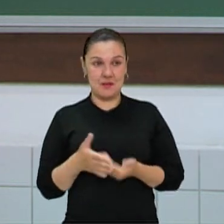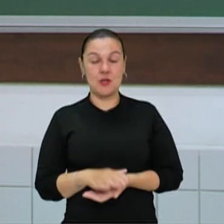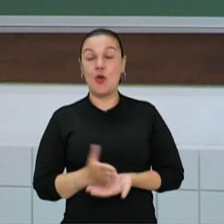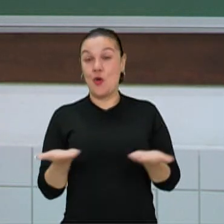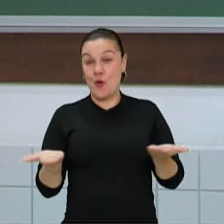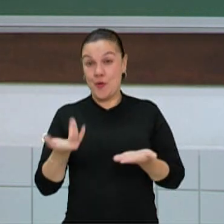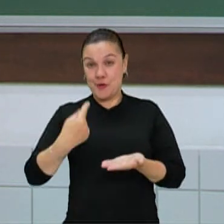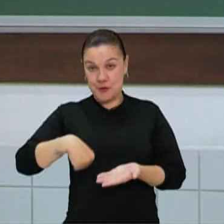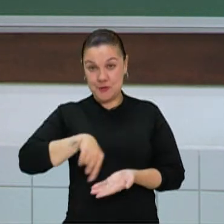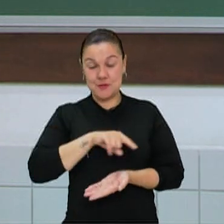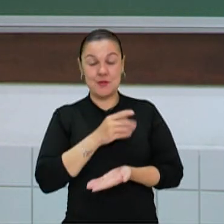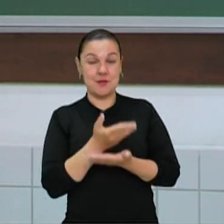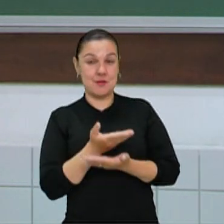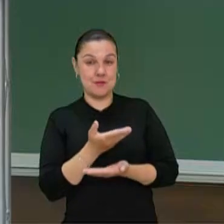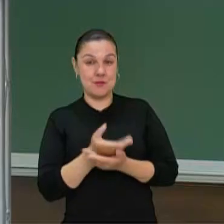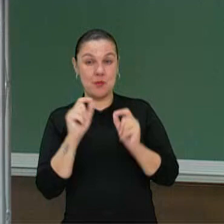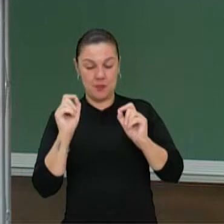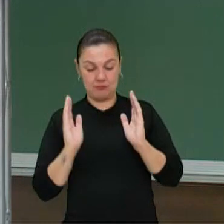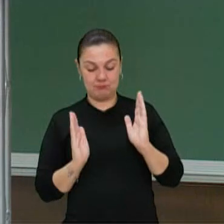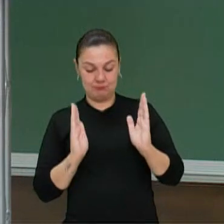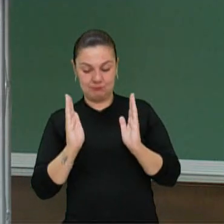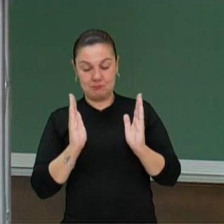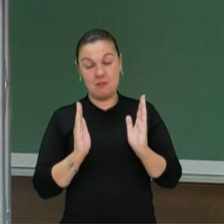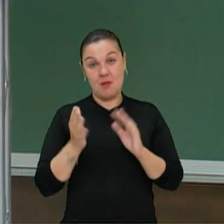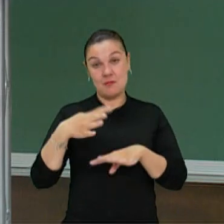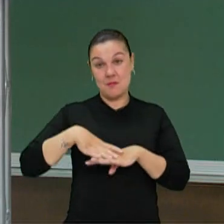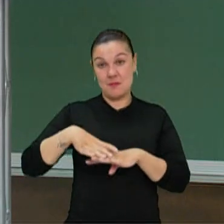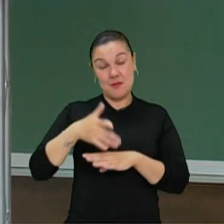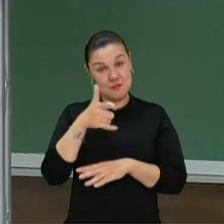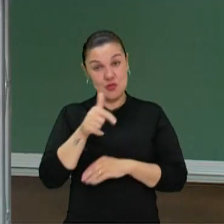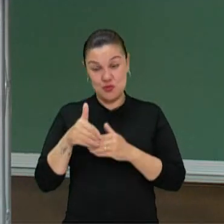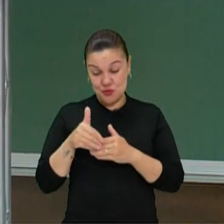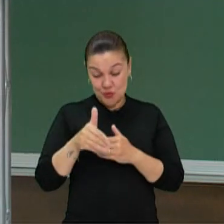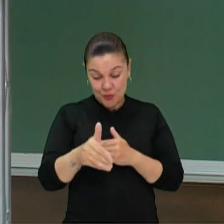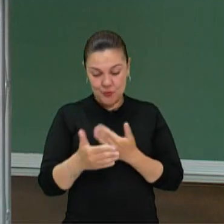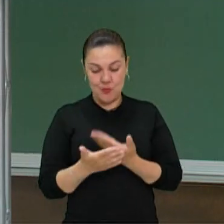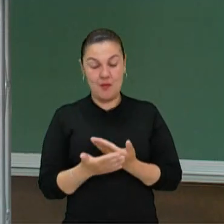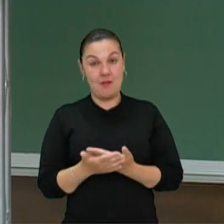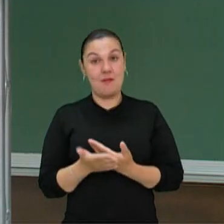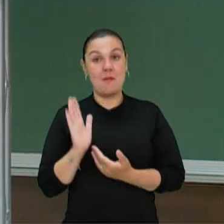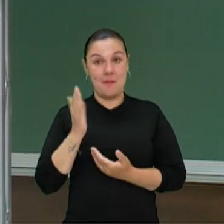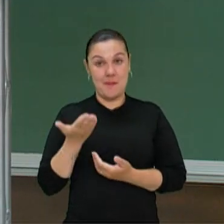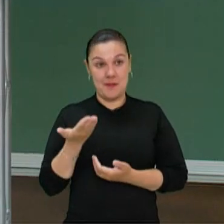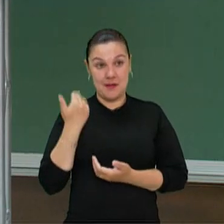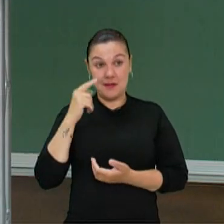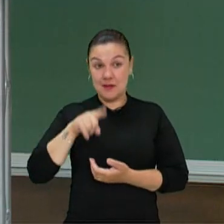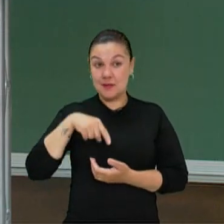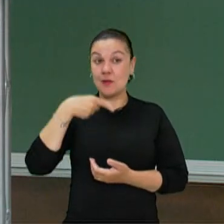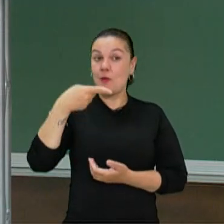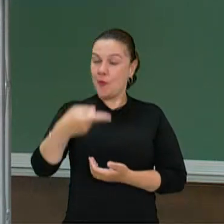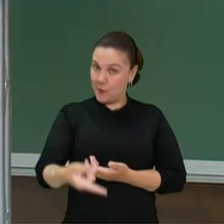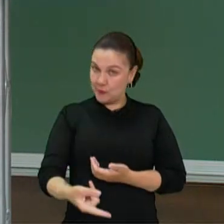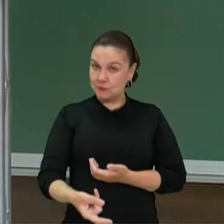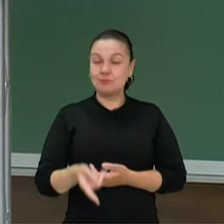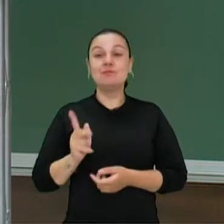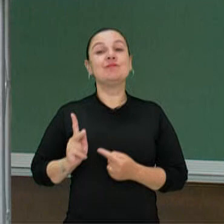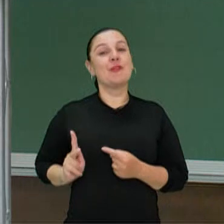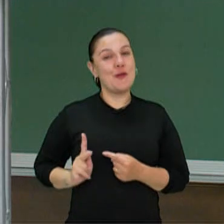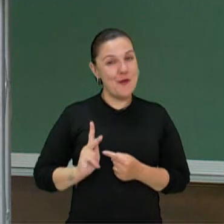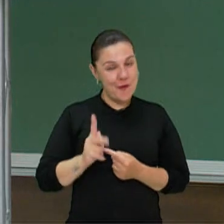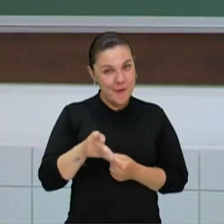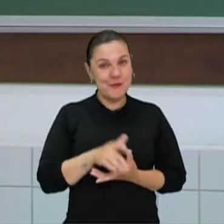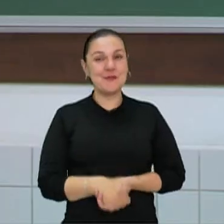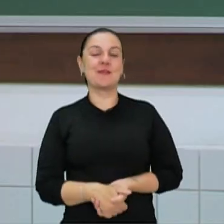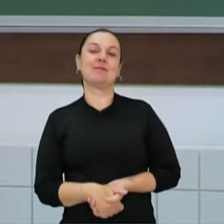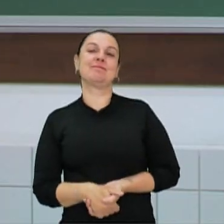Então, hoje nós estudamos a média aritmética, quer dizer, nós damos continuidade a esse assunto. E na próxima aula nós vamos